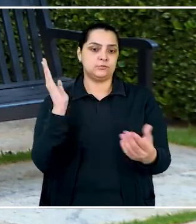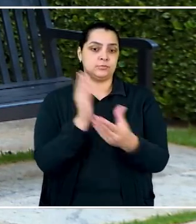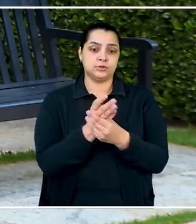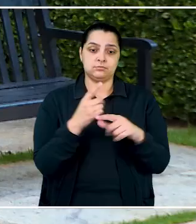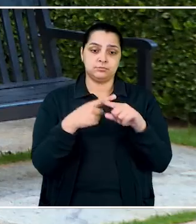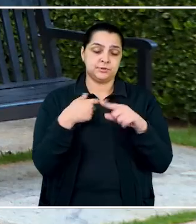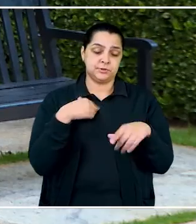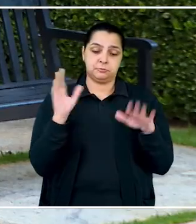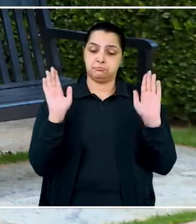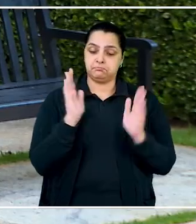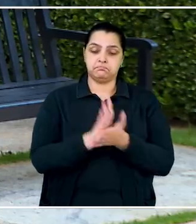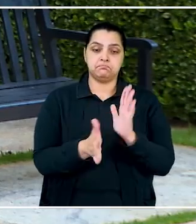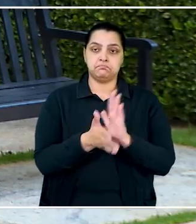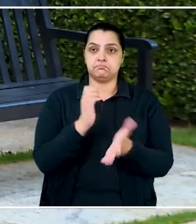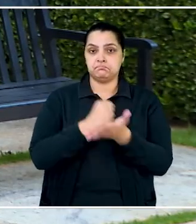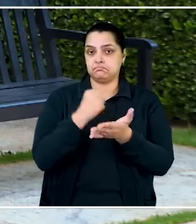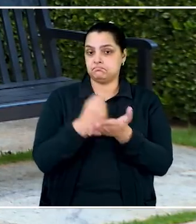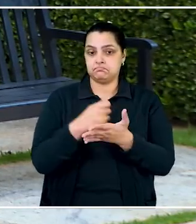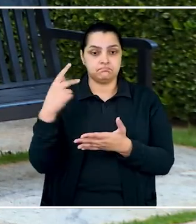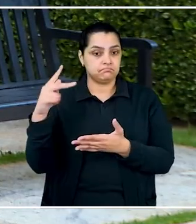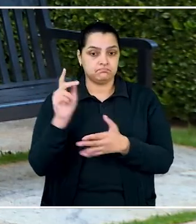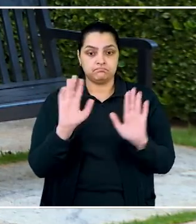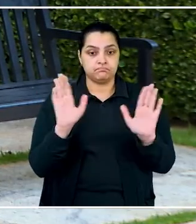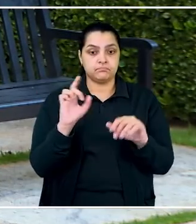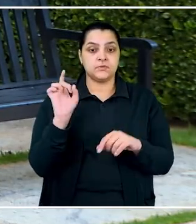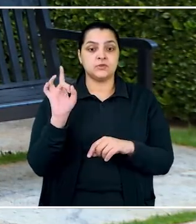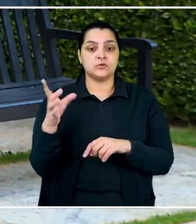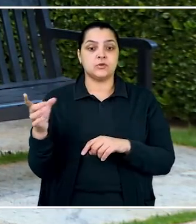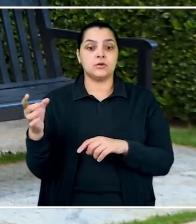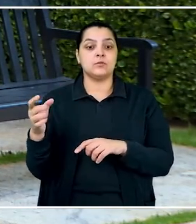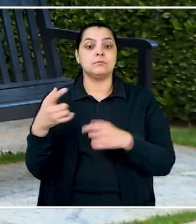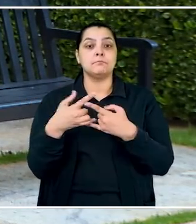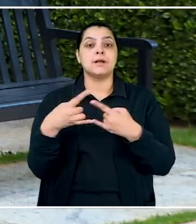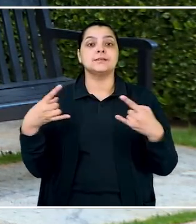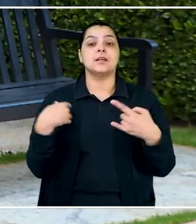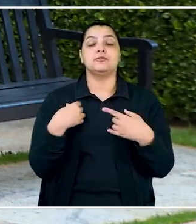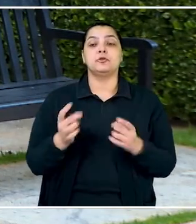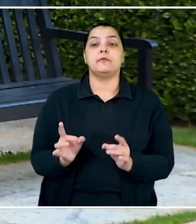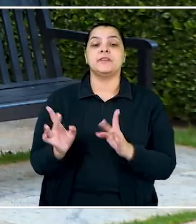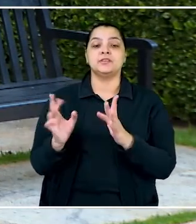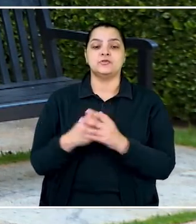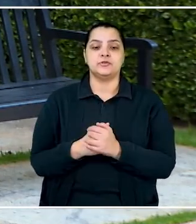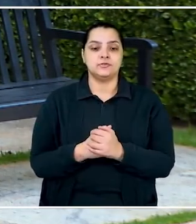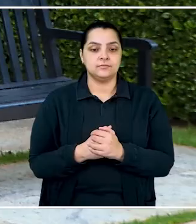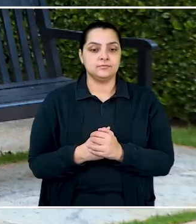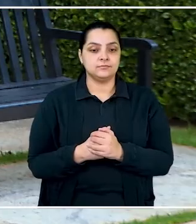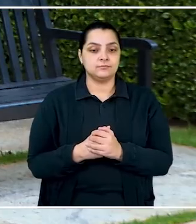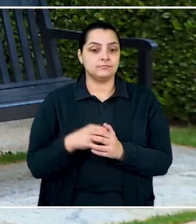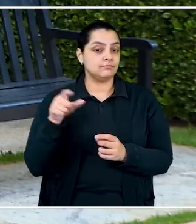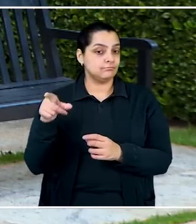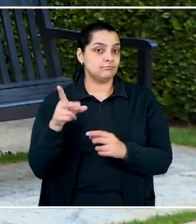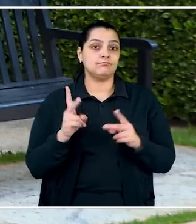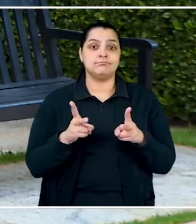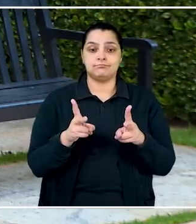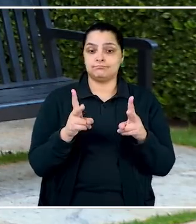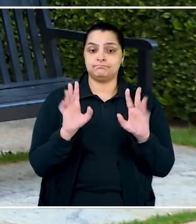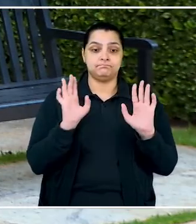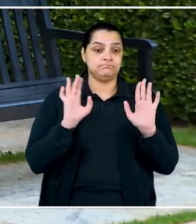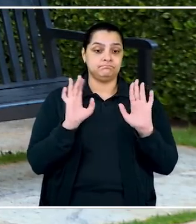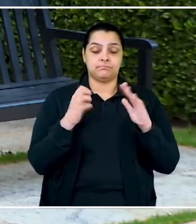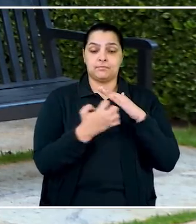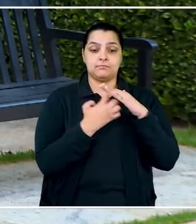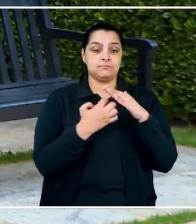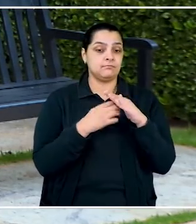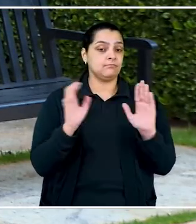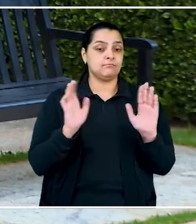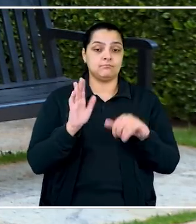ação porque não tinha contratado o trabalhador, apenas vendido as passagens. O empreiteiro seguiu na mesma linha e